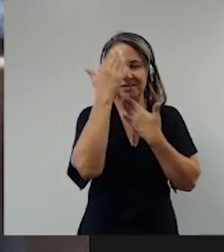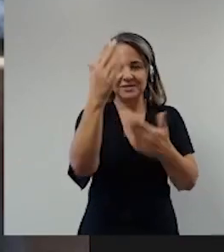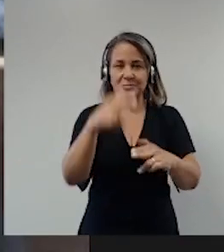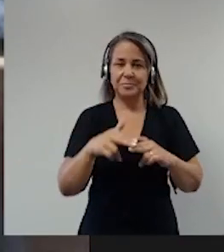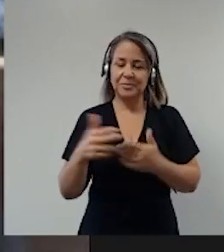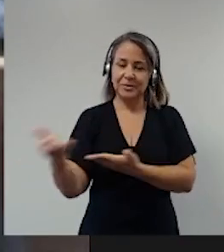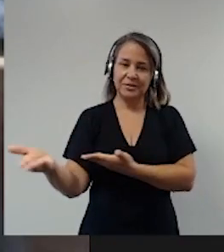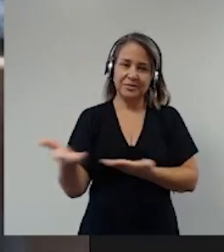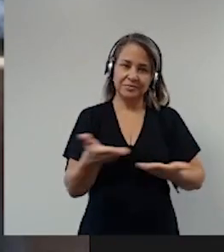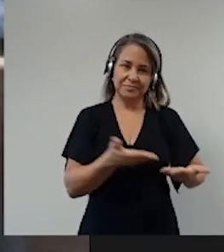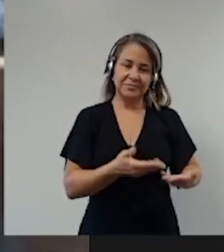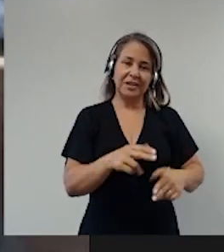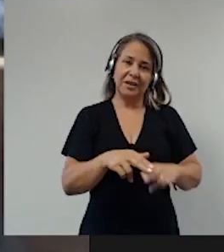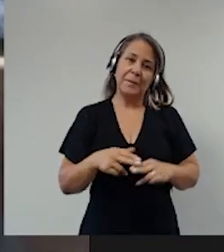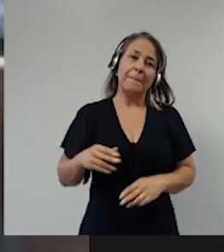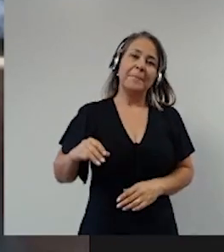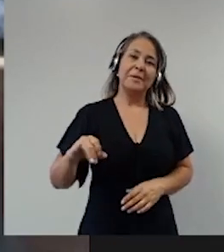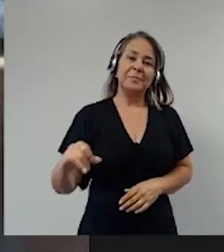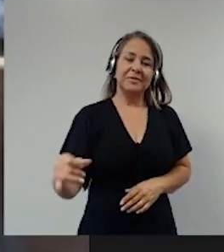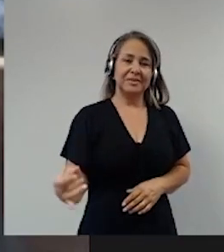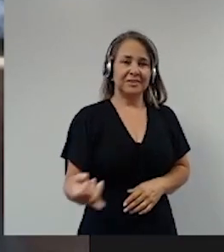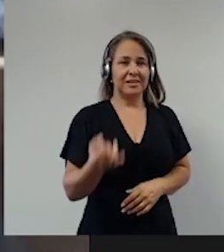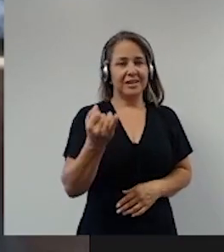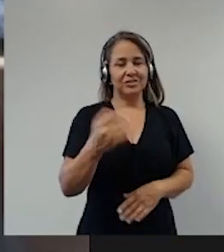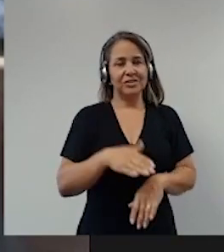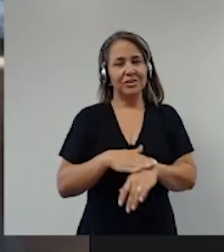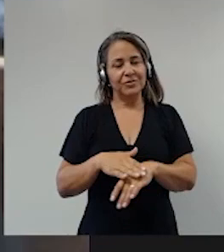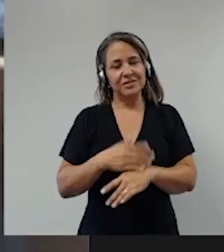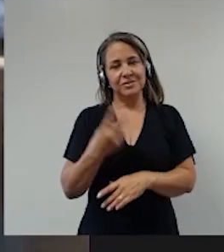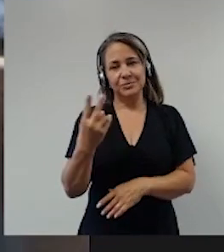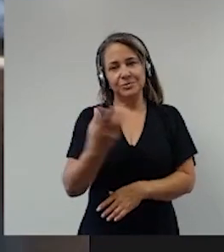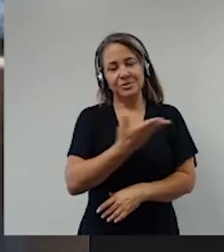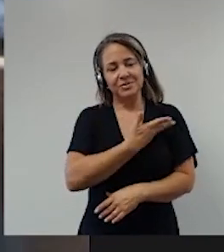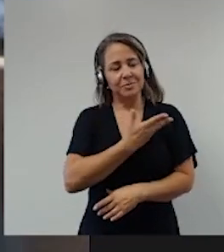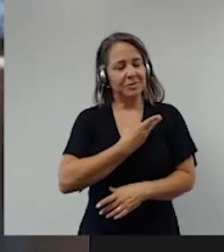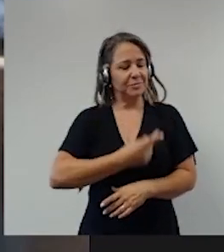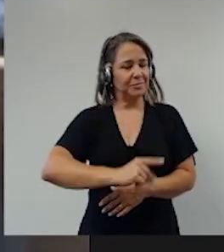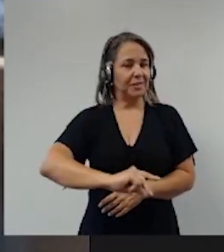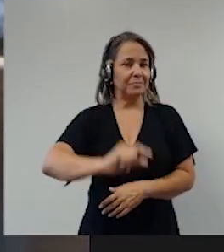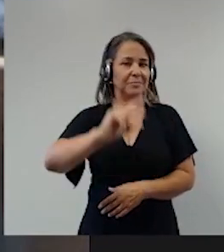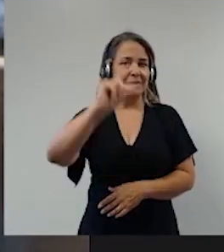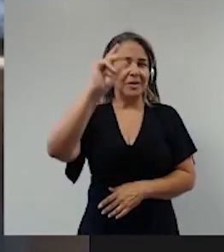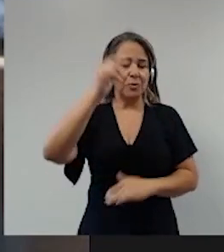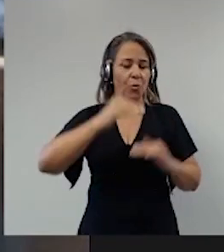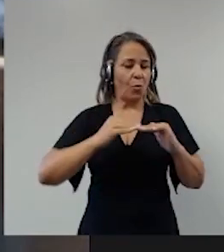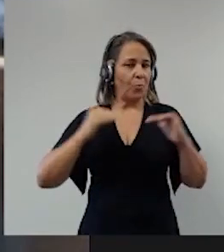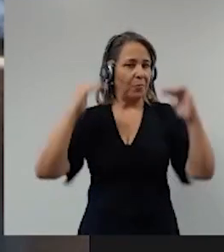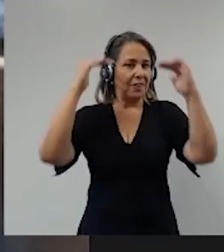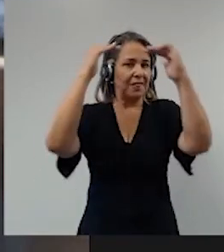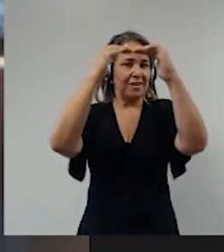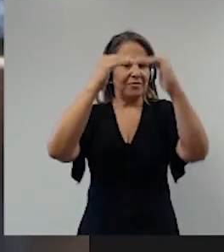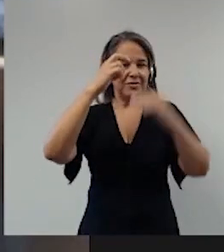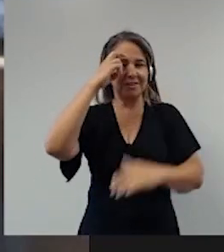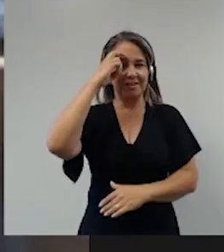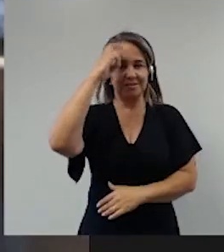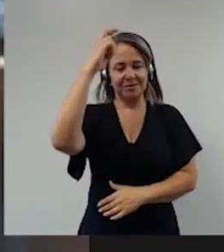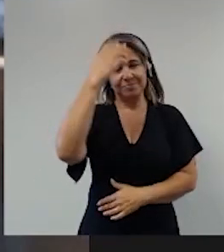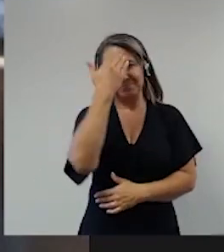pelo convite e pela oportunidade de estar batendo com dois colegas de tão grande nível intelectual. Muito